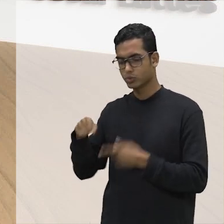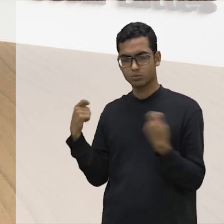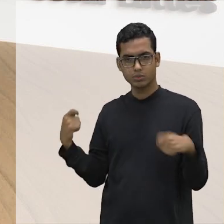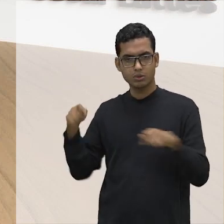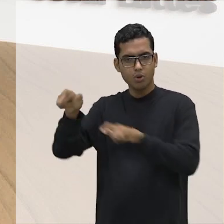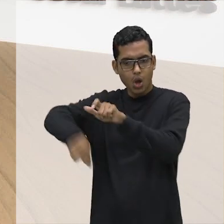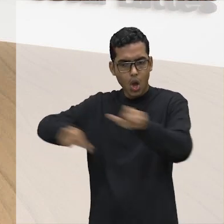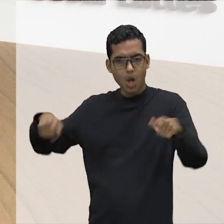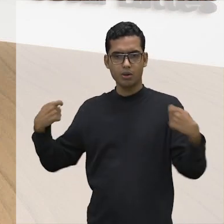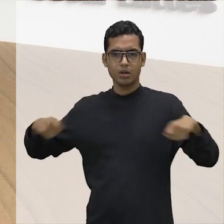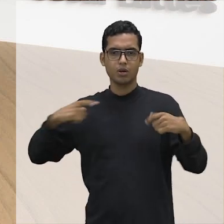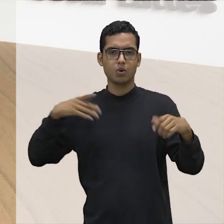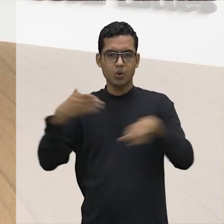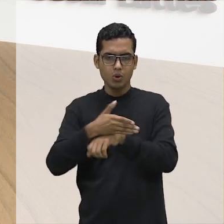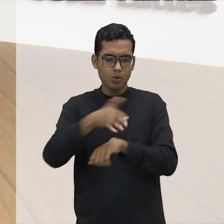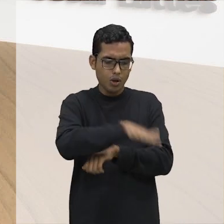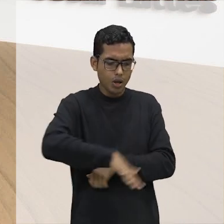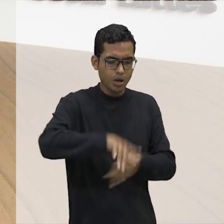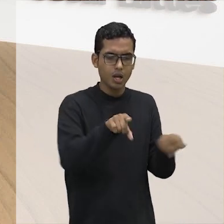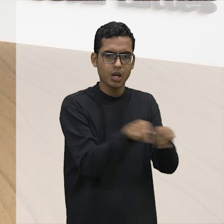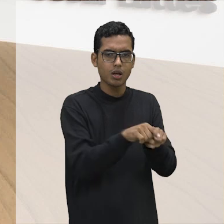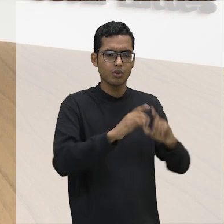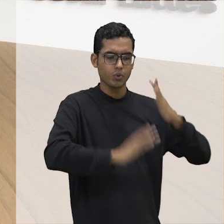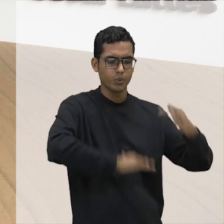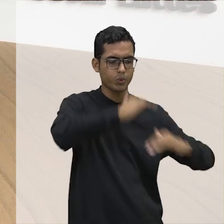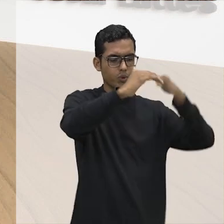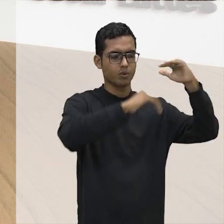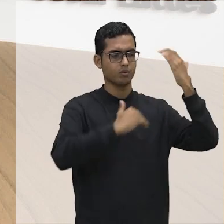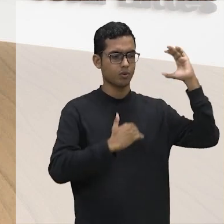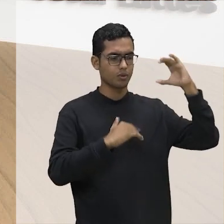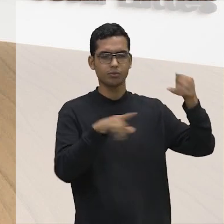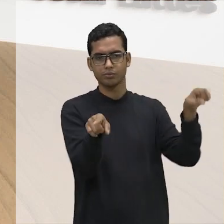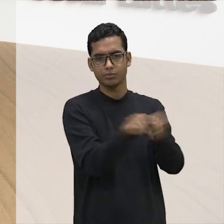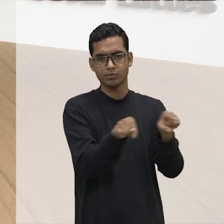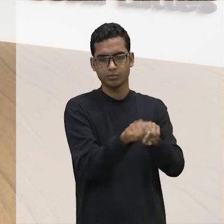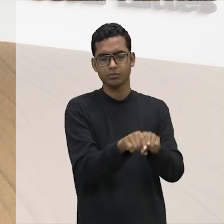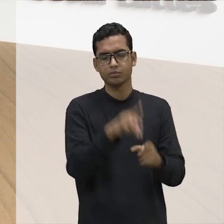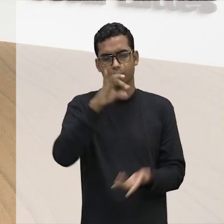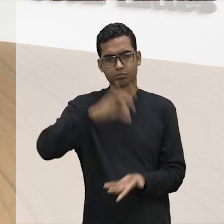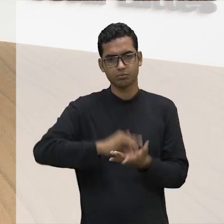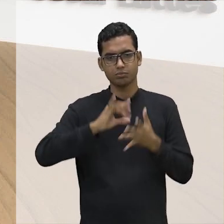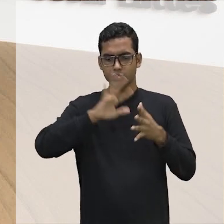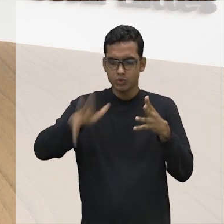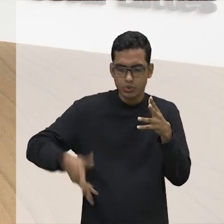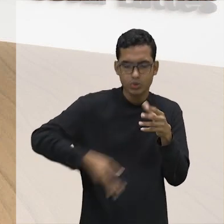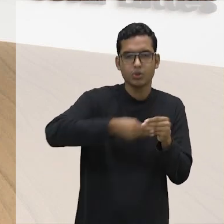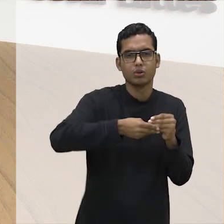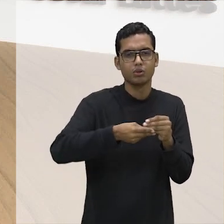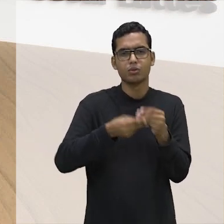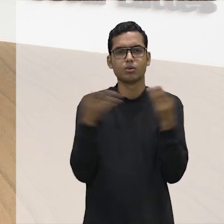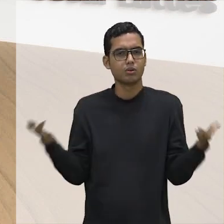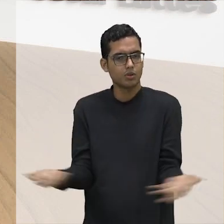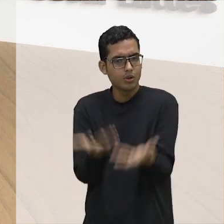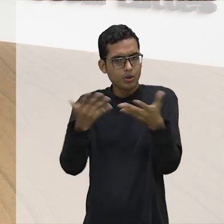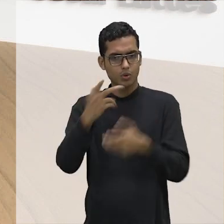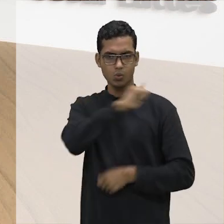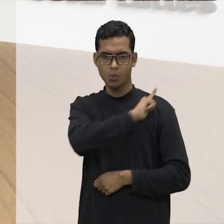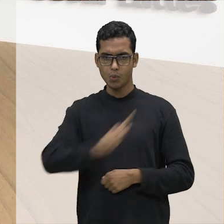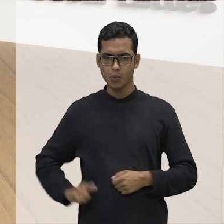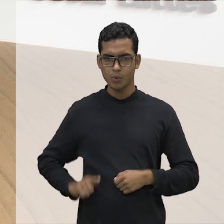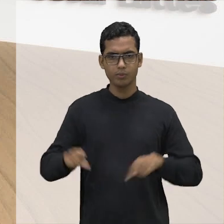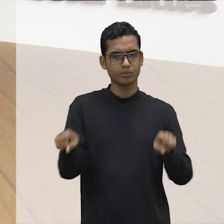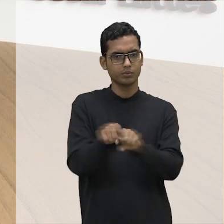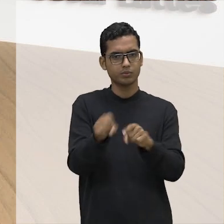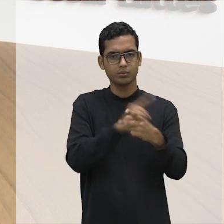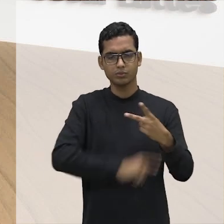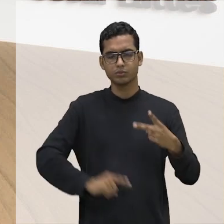mais participativas aí no desenvolvimento científico. E isso vem através de incentivos tanto do governo,